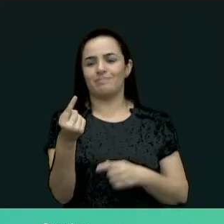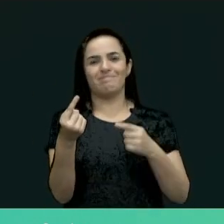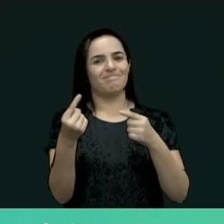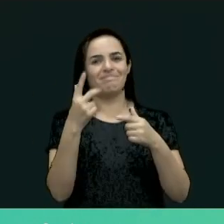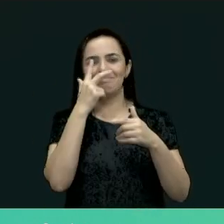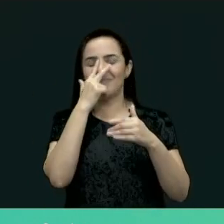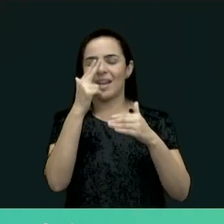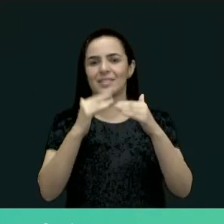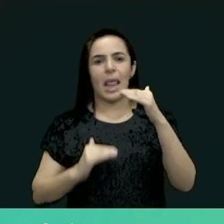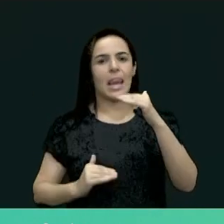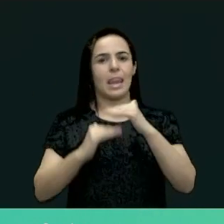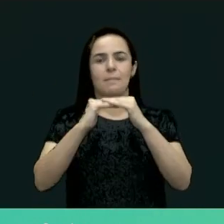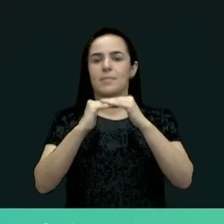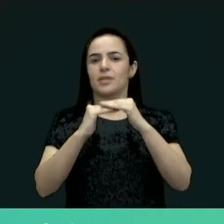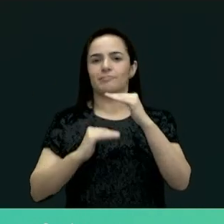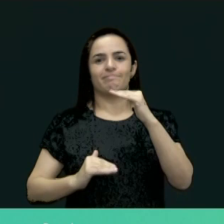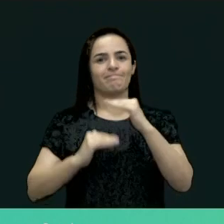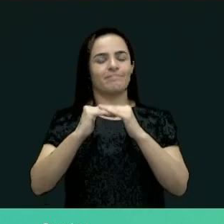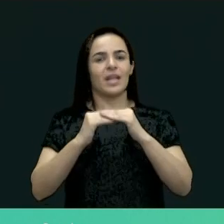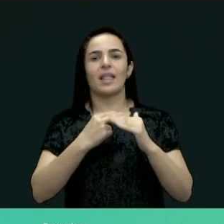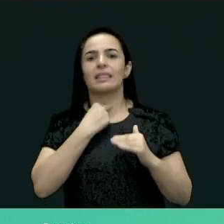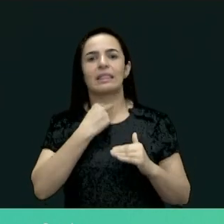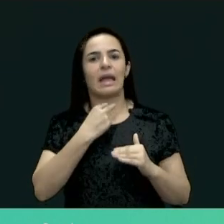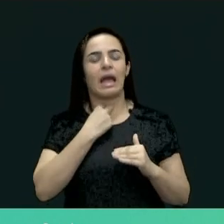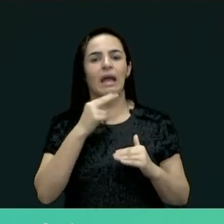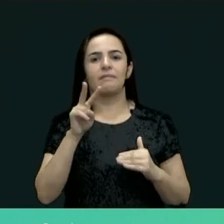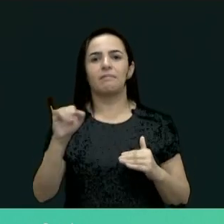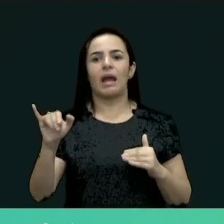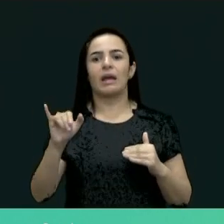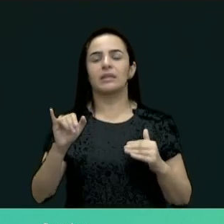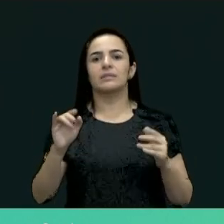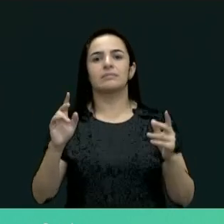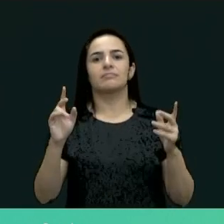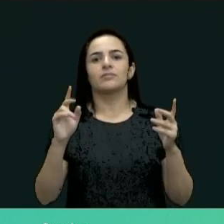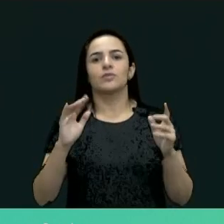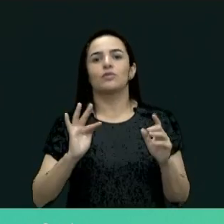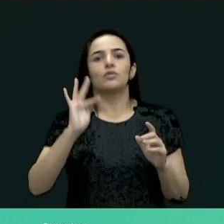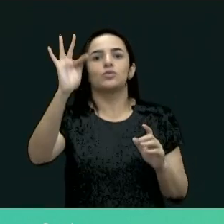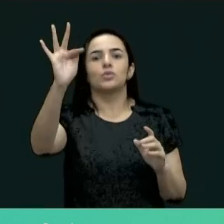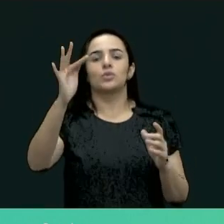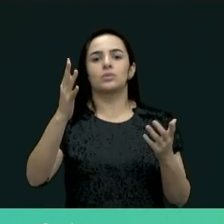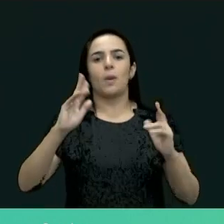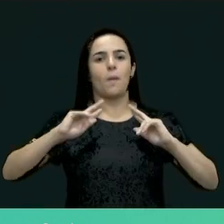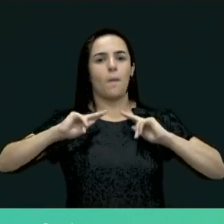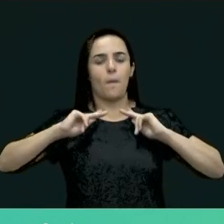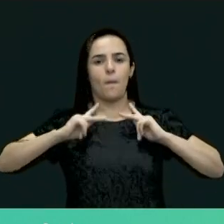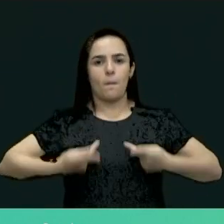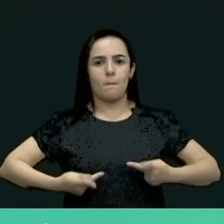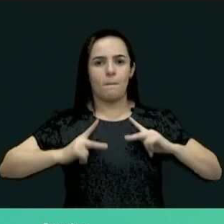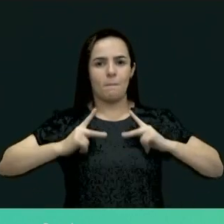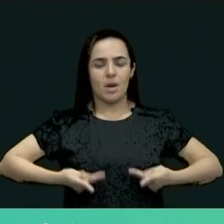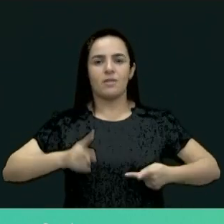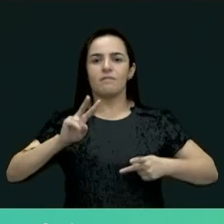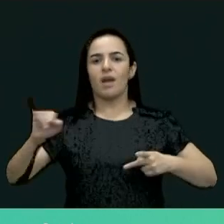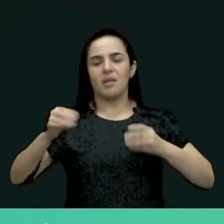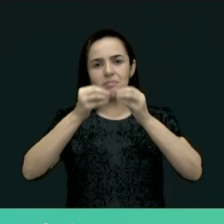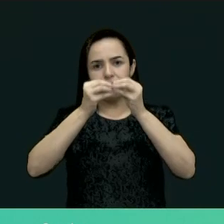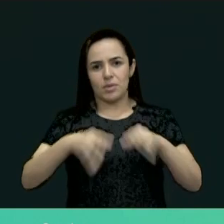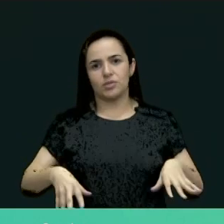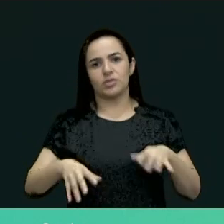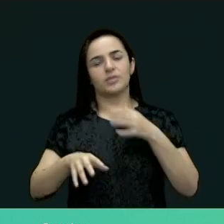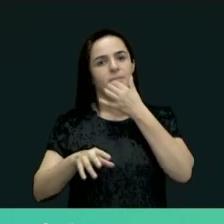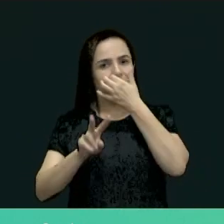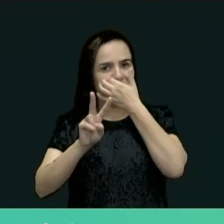razoável para a convivência, para a paz da humanidade com o clima, ou do contrário,